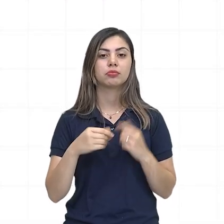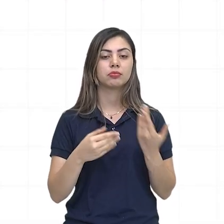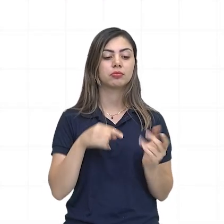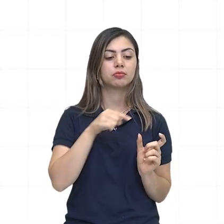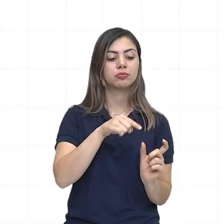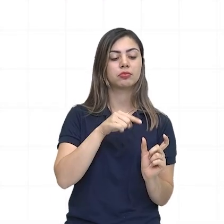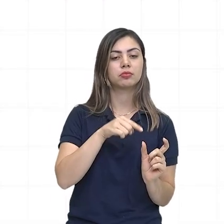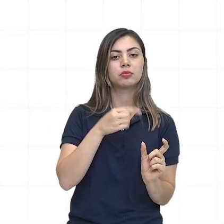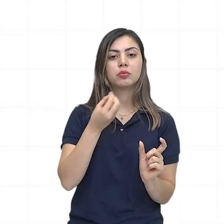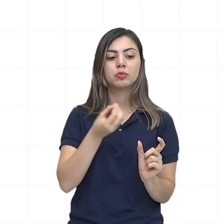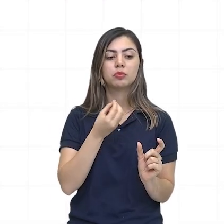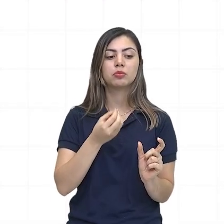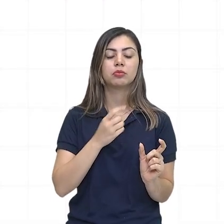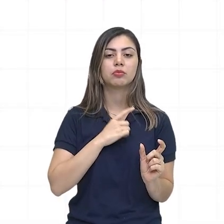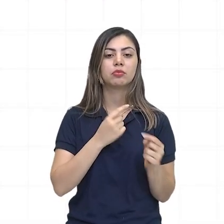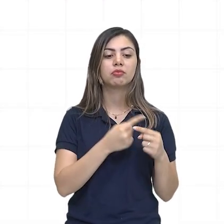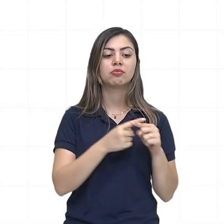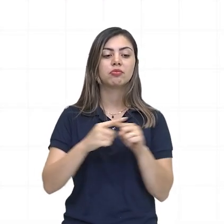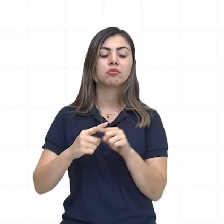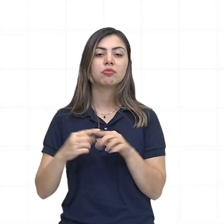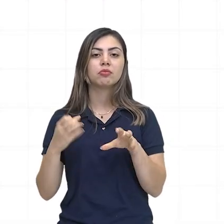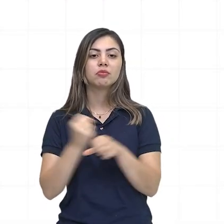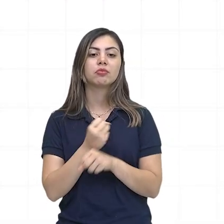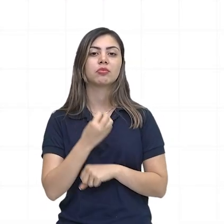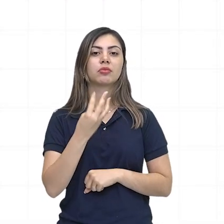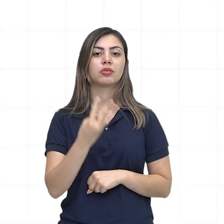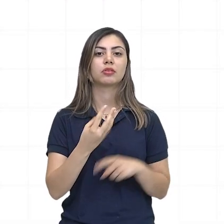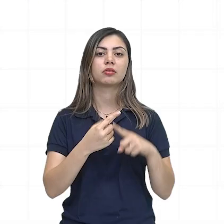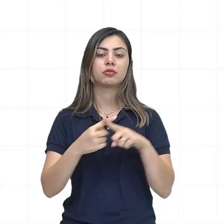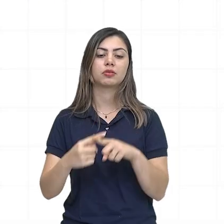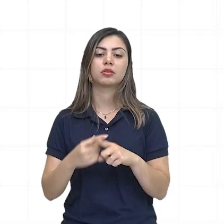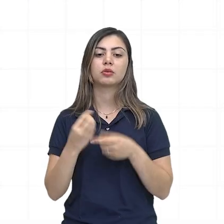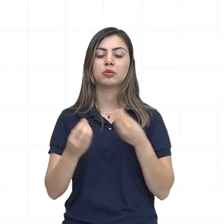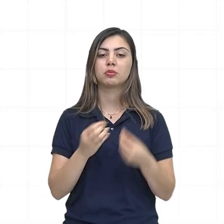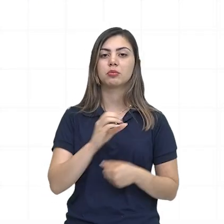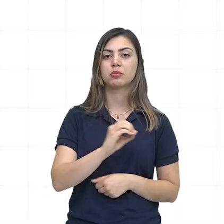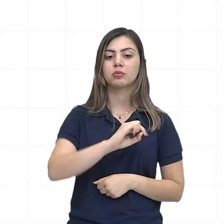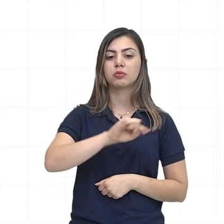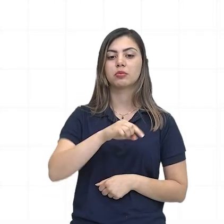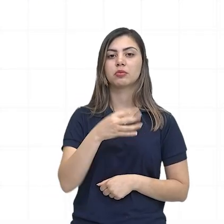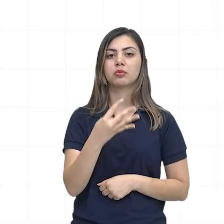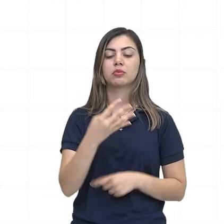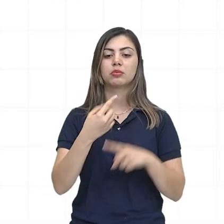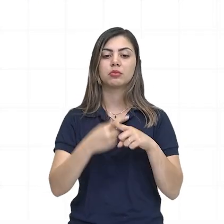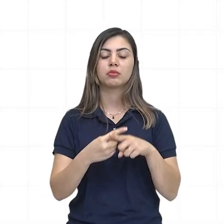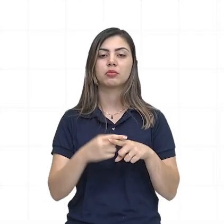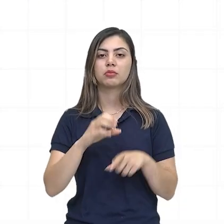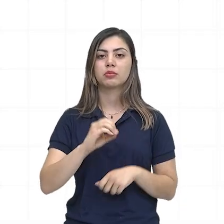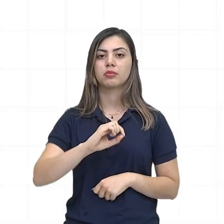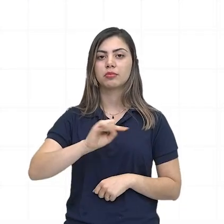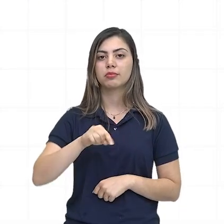será multiplicada por você mesma 3 vezes, olha. 0,4 vezes